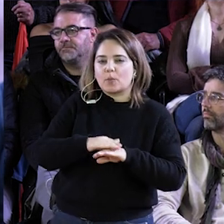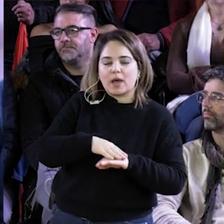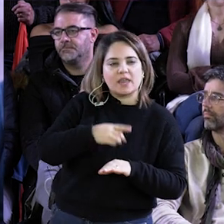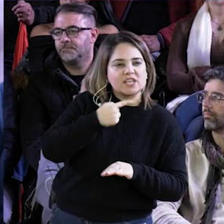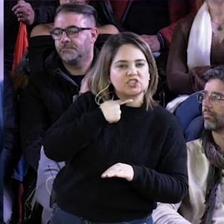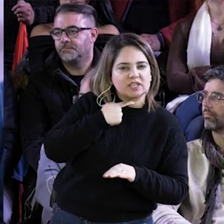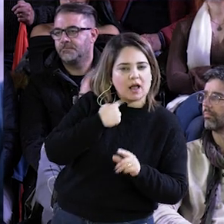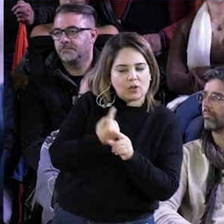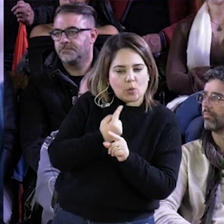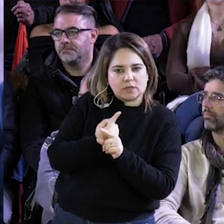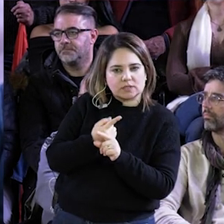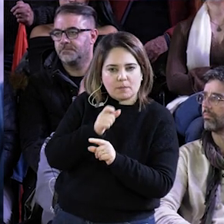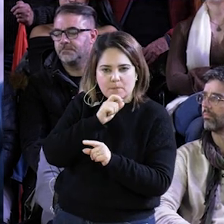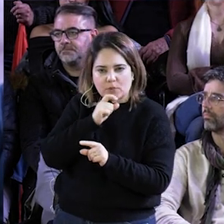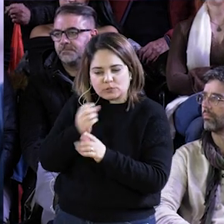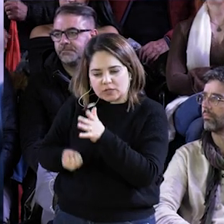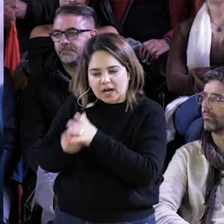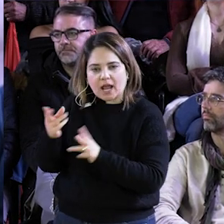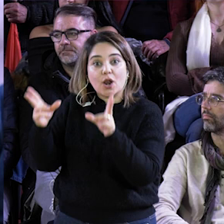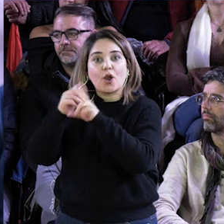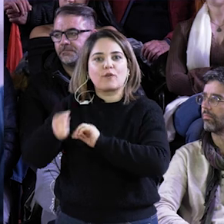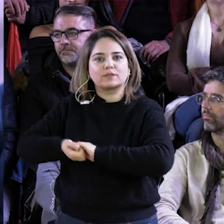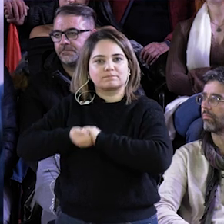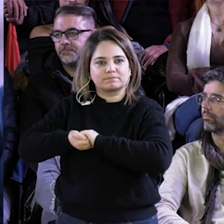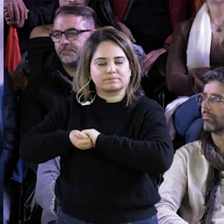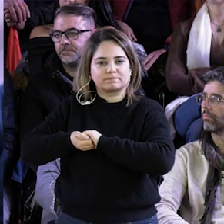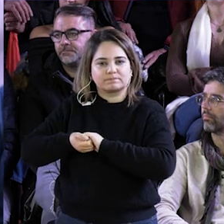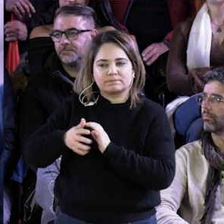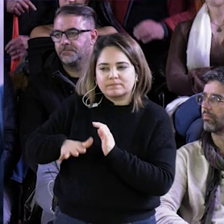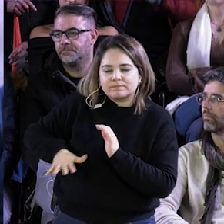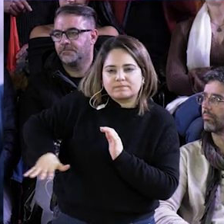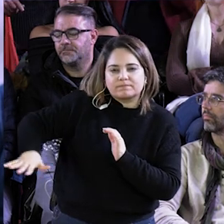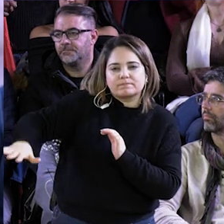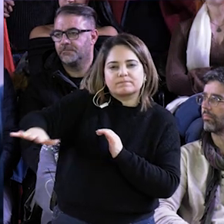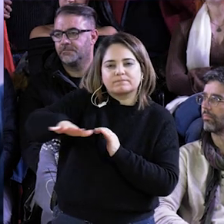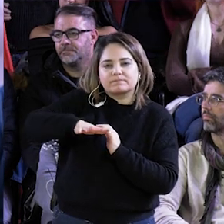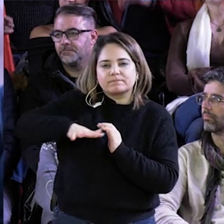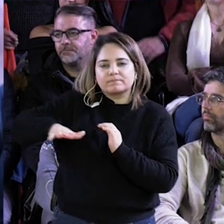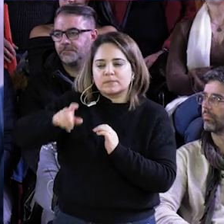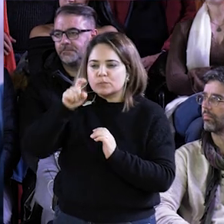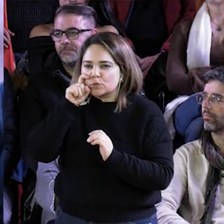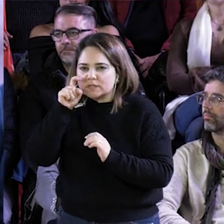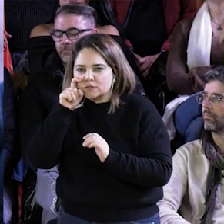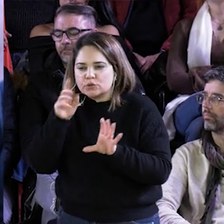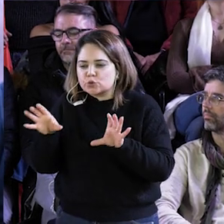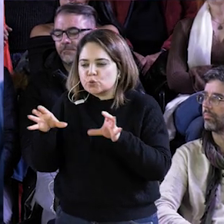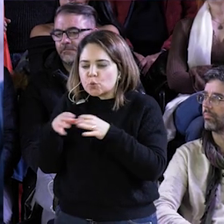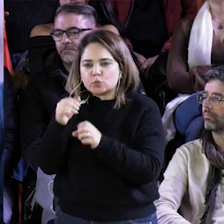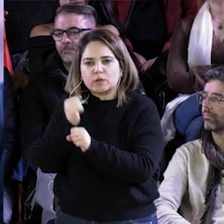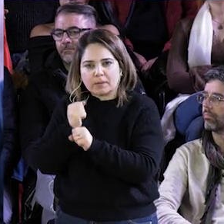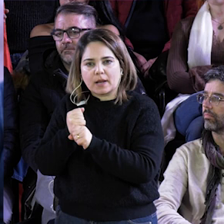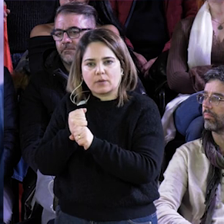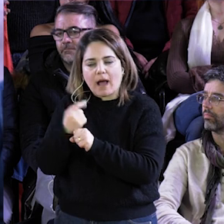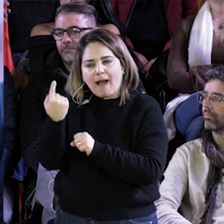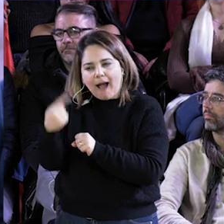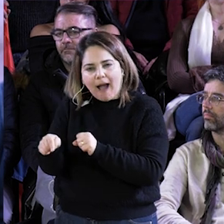digital, inventam-se também novas solidariedades. Nos interstícios da maior desconstrução das proteções coletivas do trabalho,